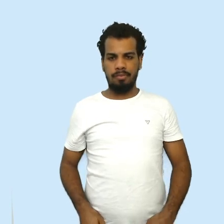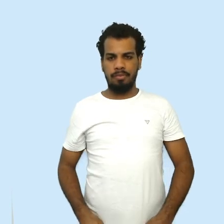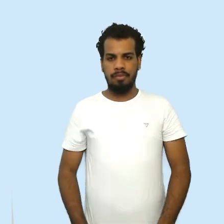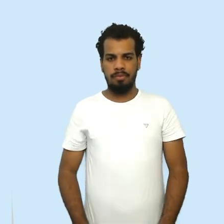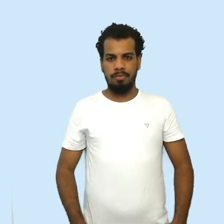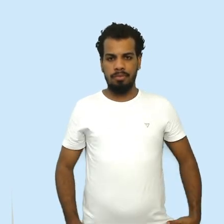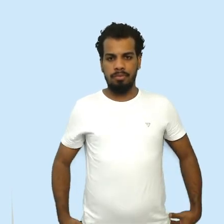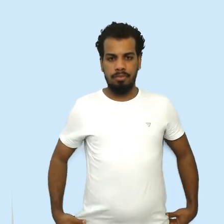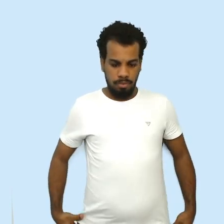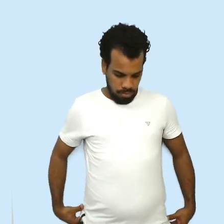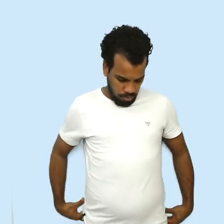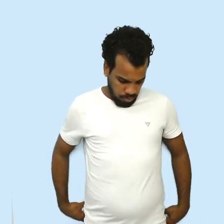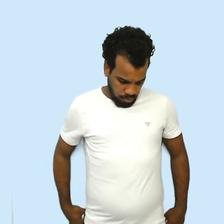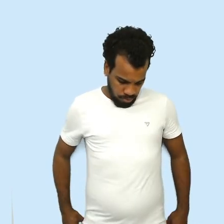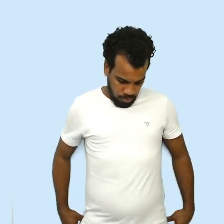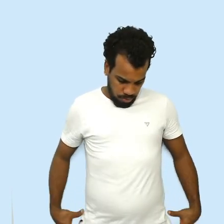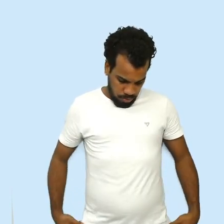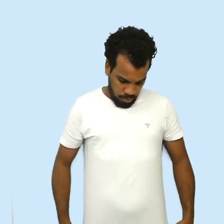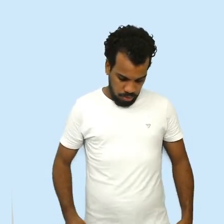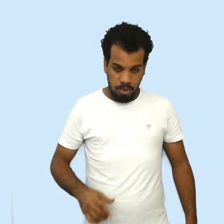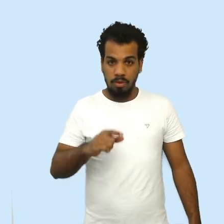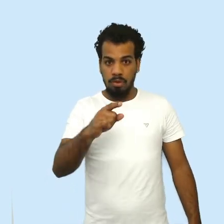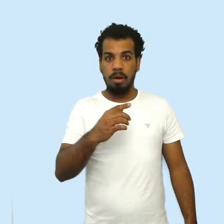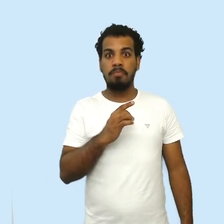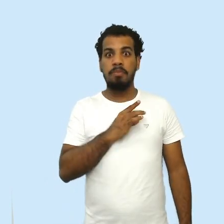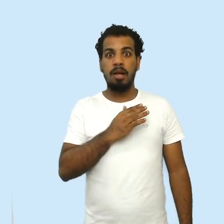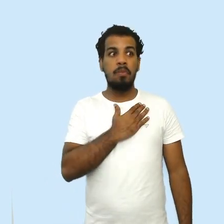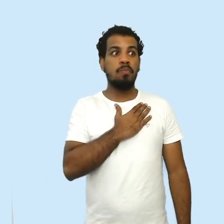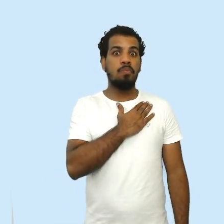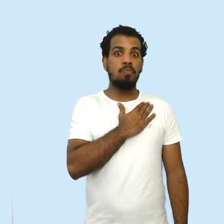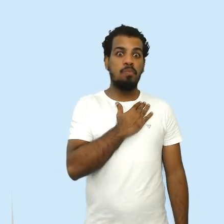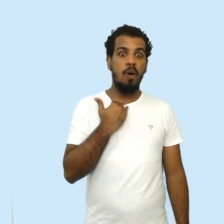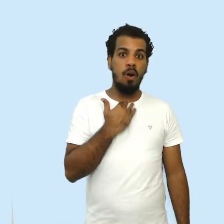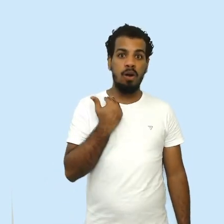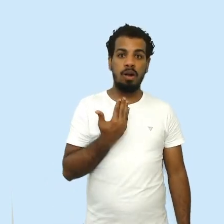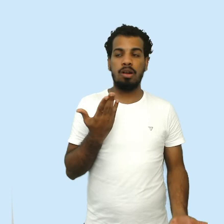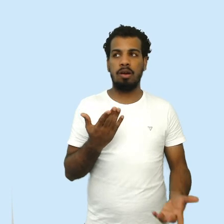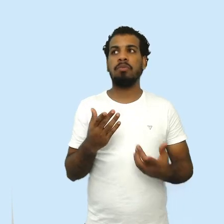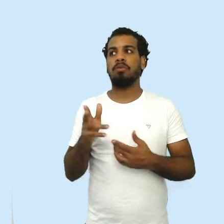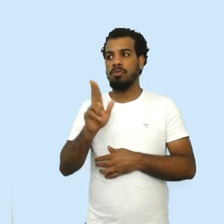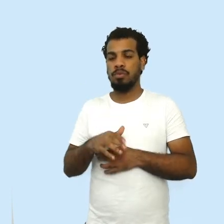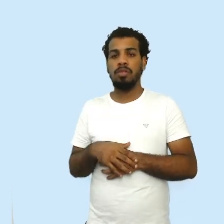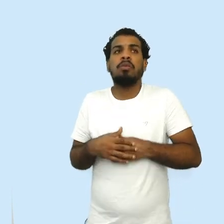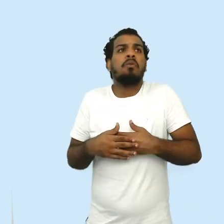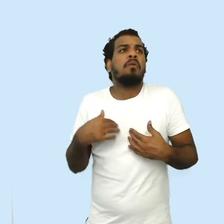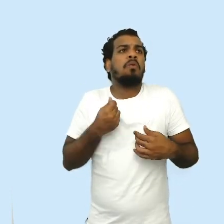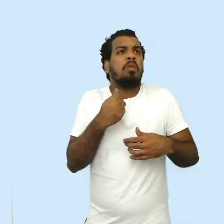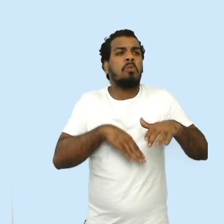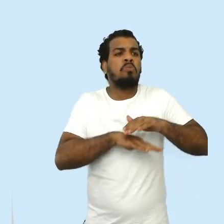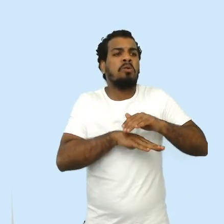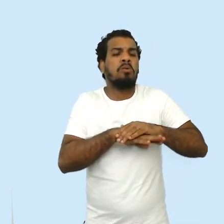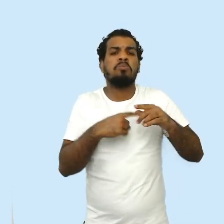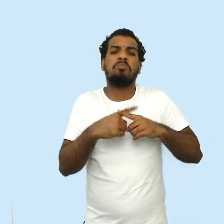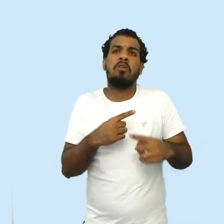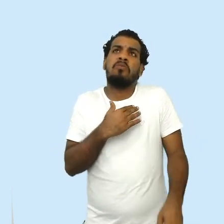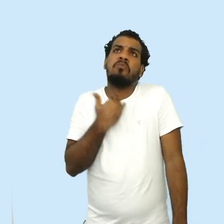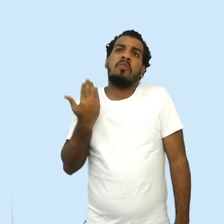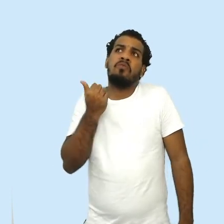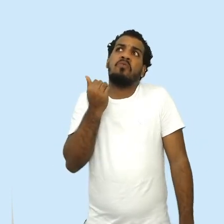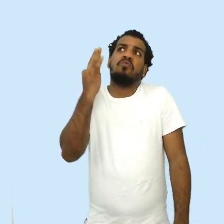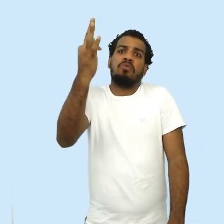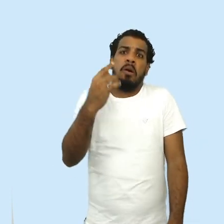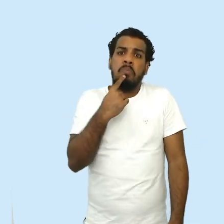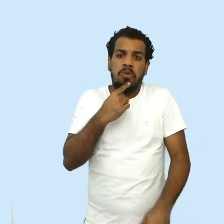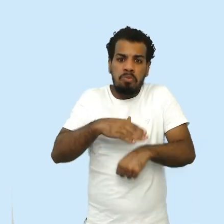da morte nós temos, mais nós consumimos. É claro, para que eu vou guardar dinheiro se eu vou morrer? Para que eu vou fazer poupança se eu posso